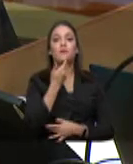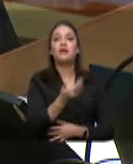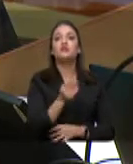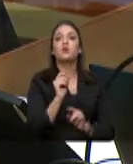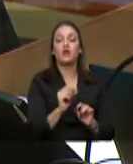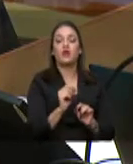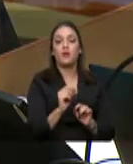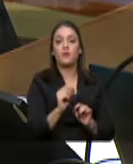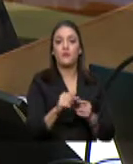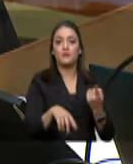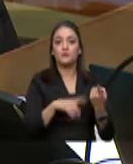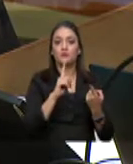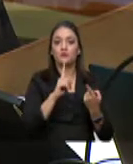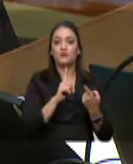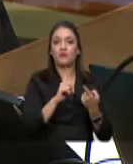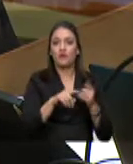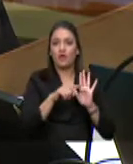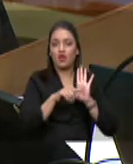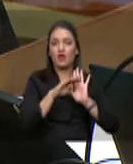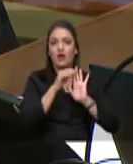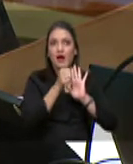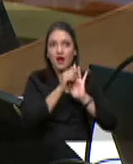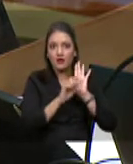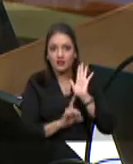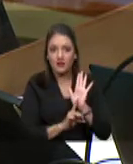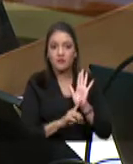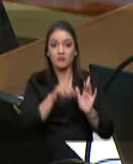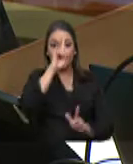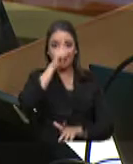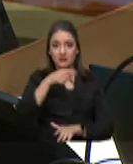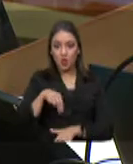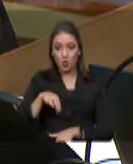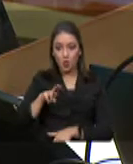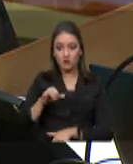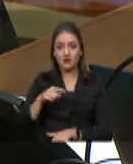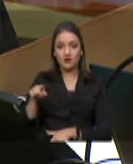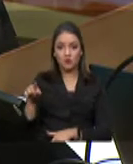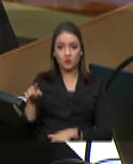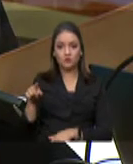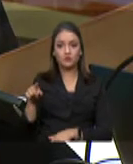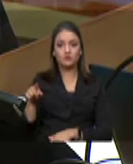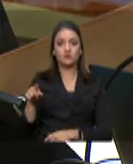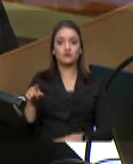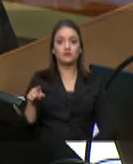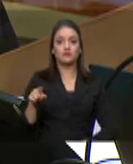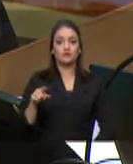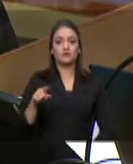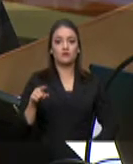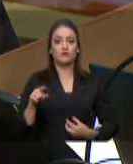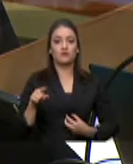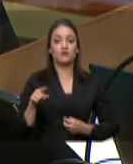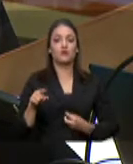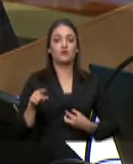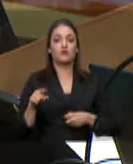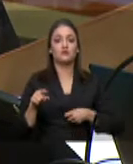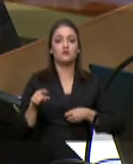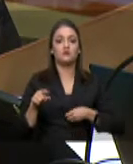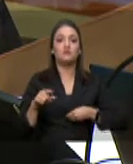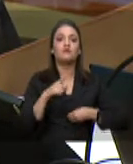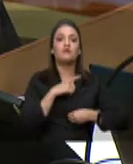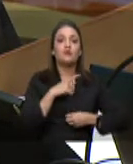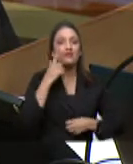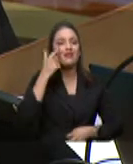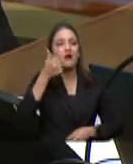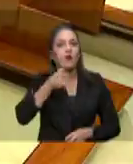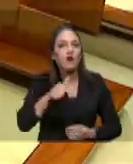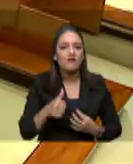Tribunal. A linha D: determinar a União que realize a avaliação regular de novos projetos